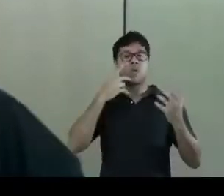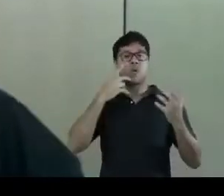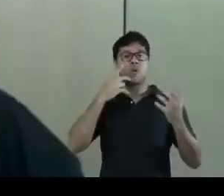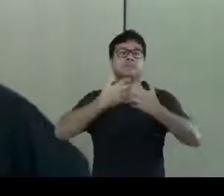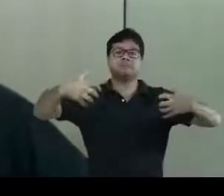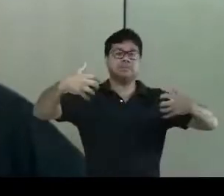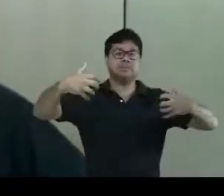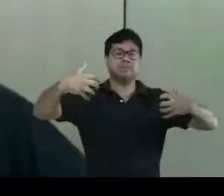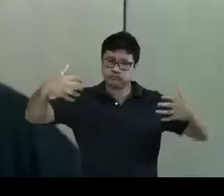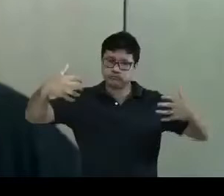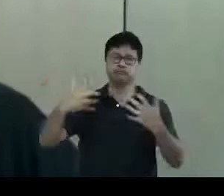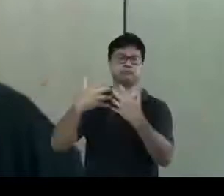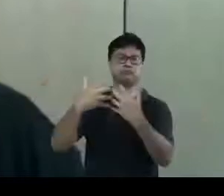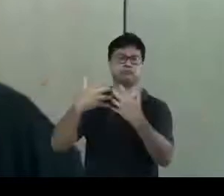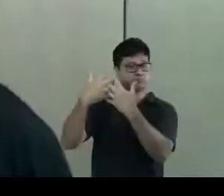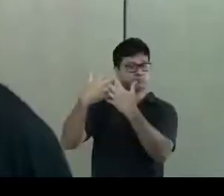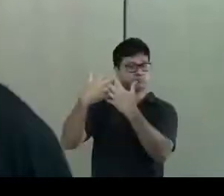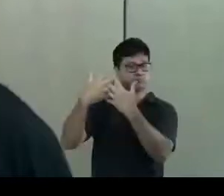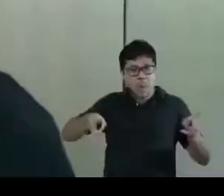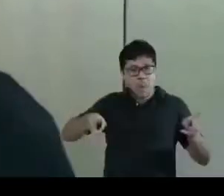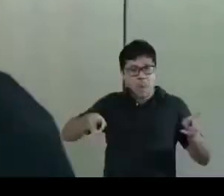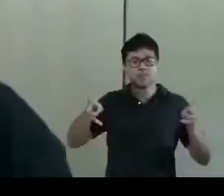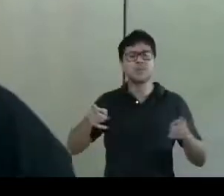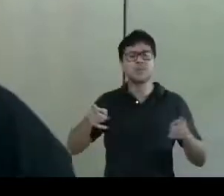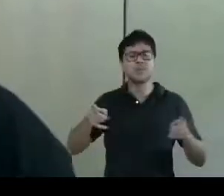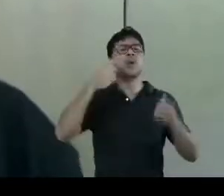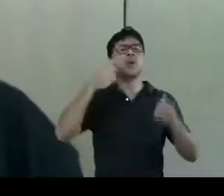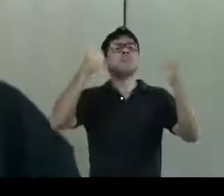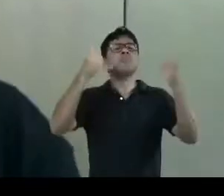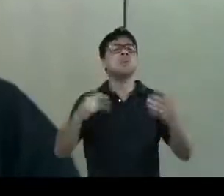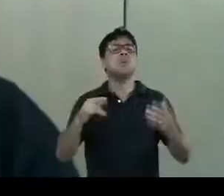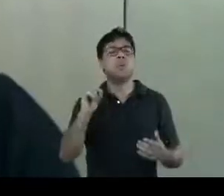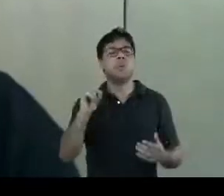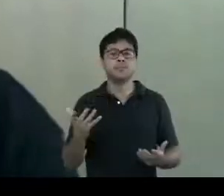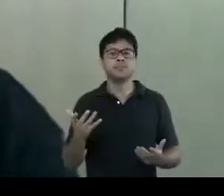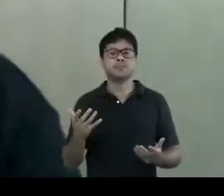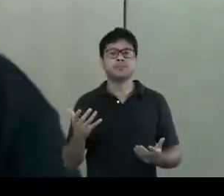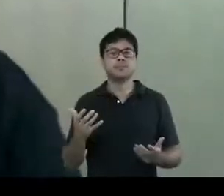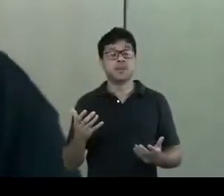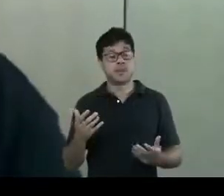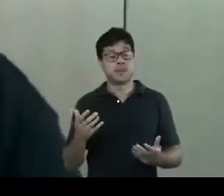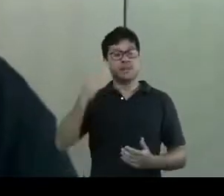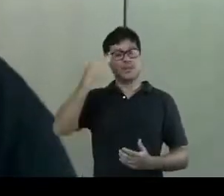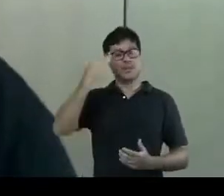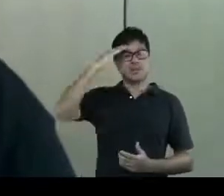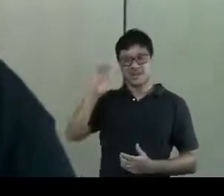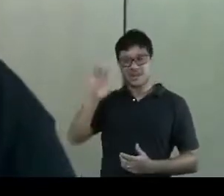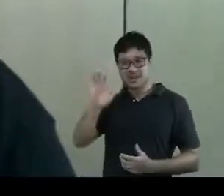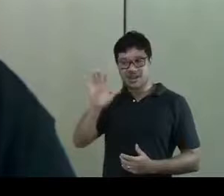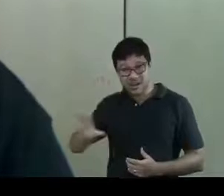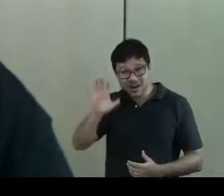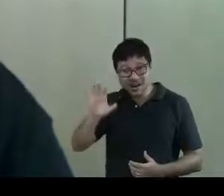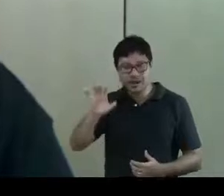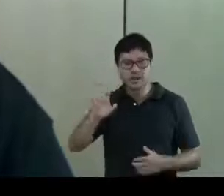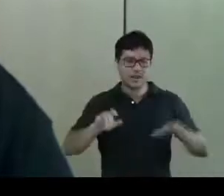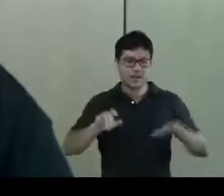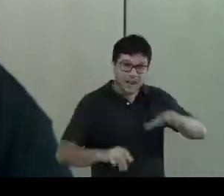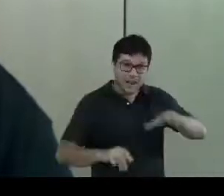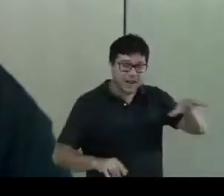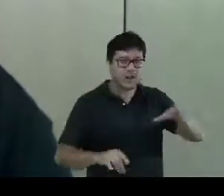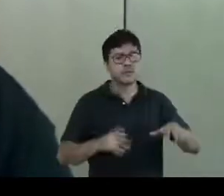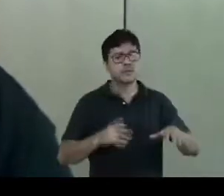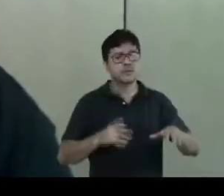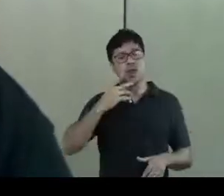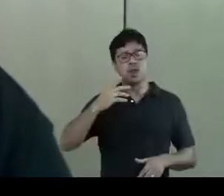ser, então, virtual. Né? O que eu estou falando com isso é que entender isso é, na verdade,